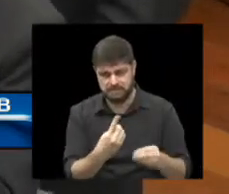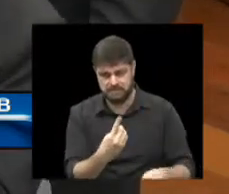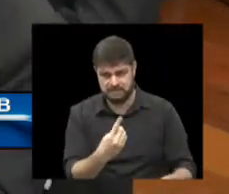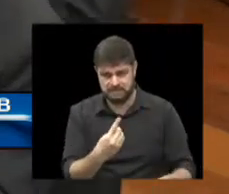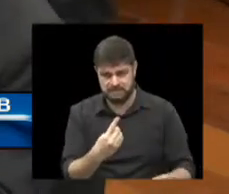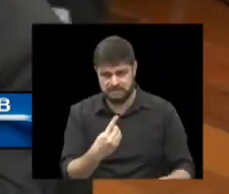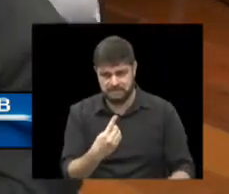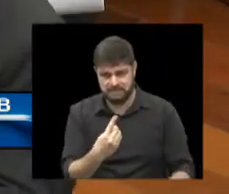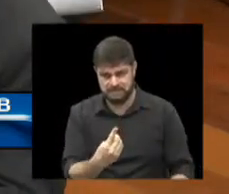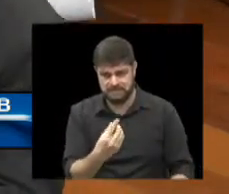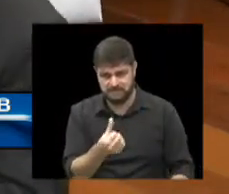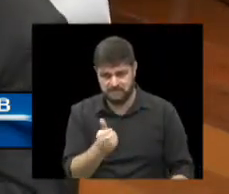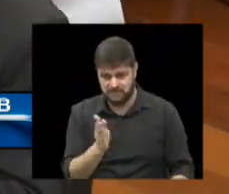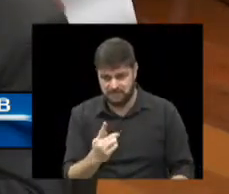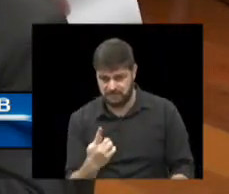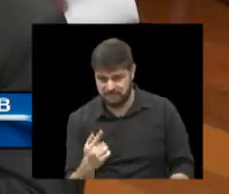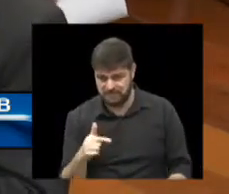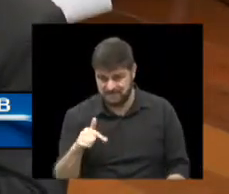complementar